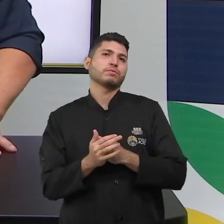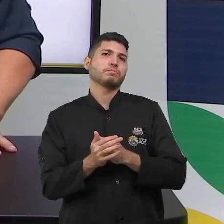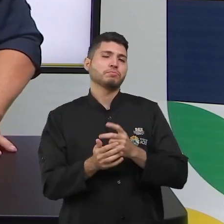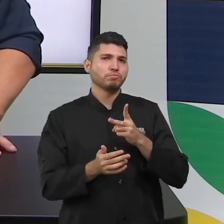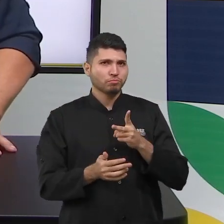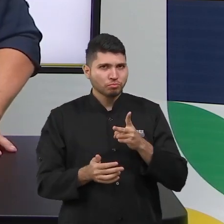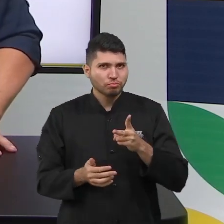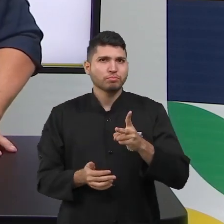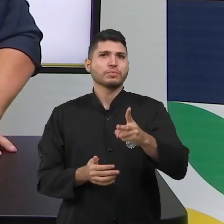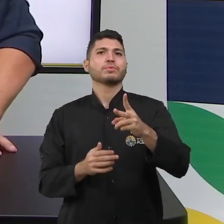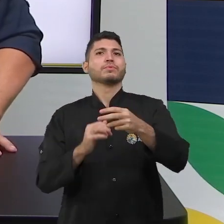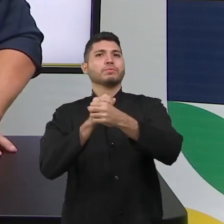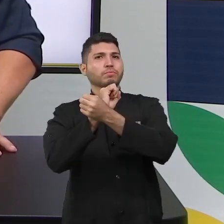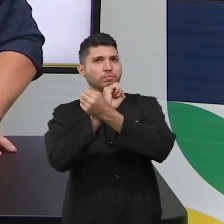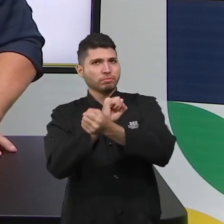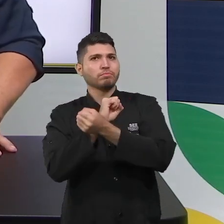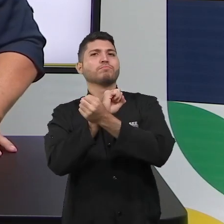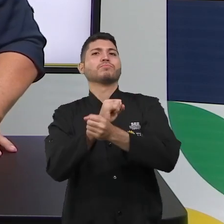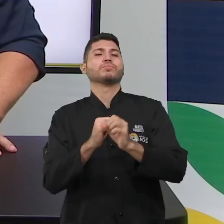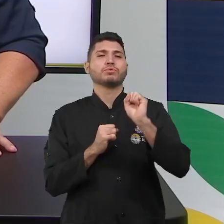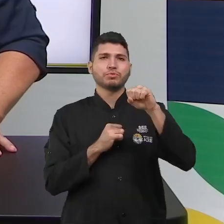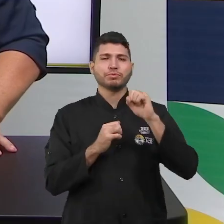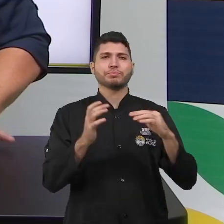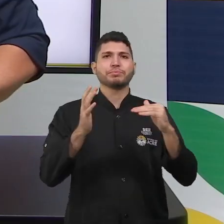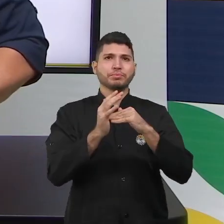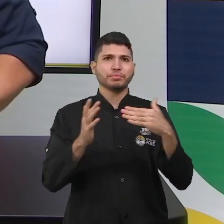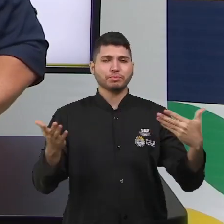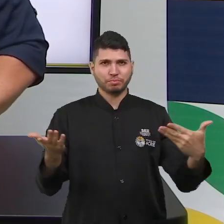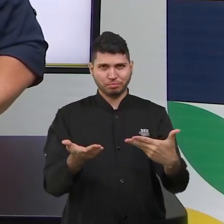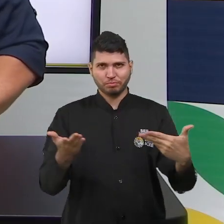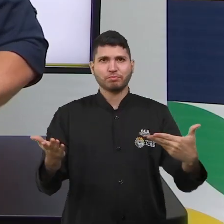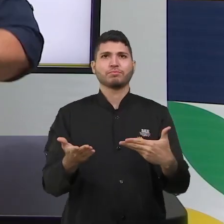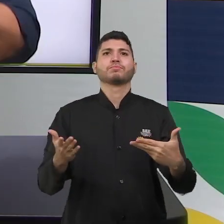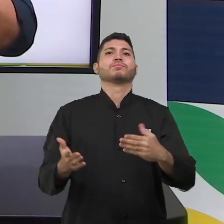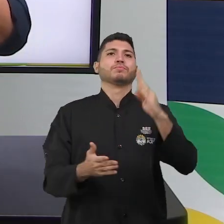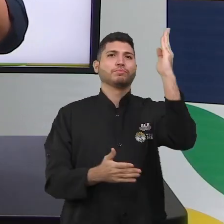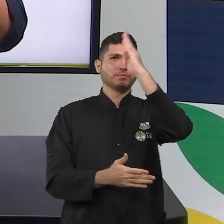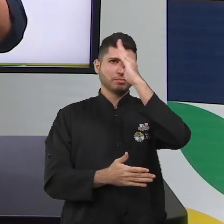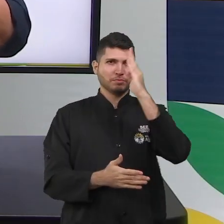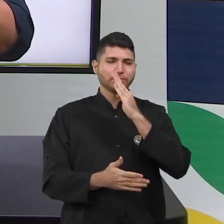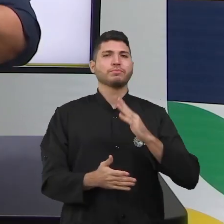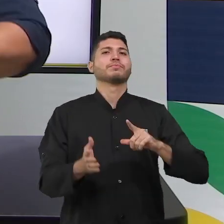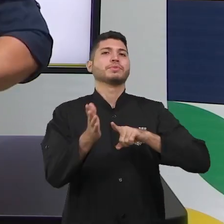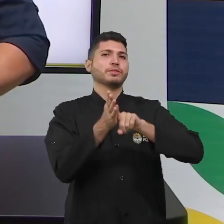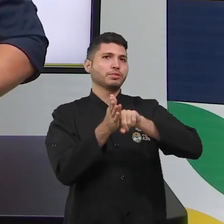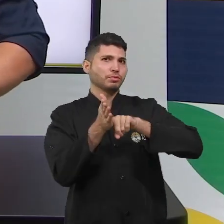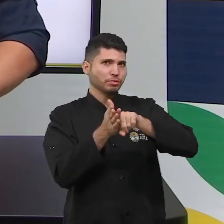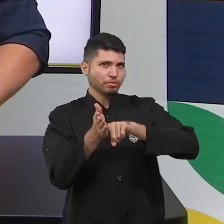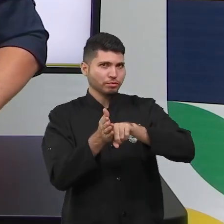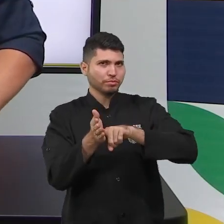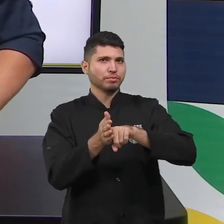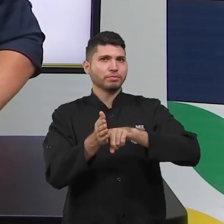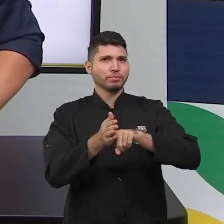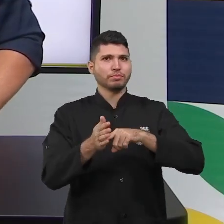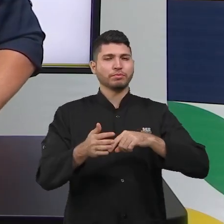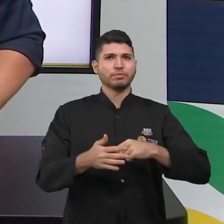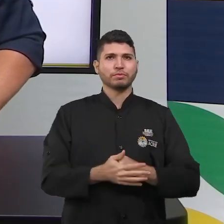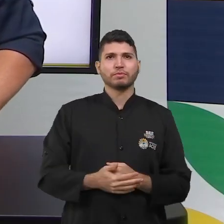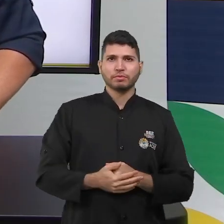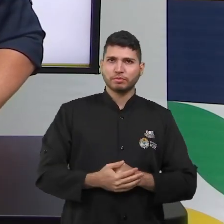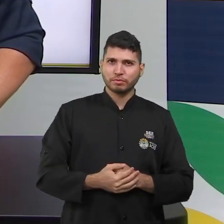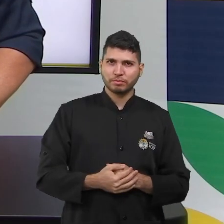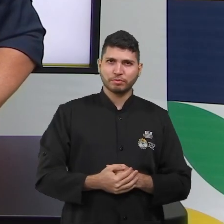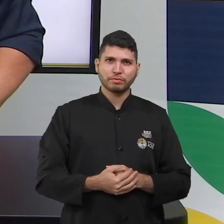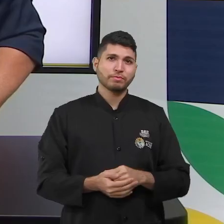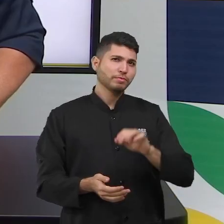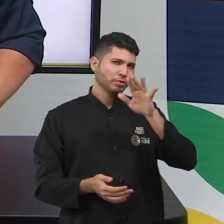escravos. Isso até hoje acontece no Brasil. Pesquisa aí para você ver. Vou deixar essa semente